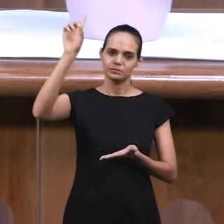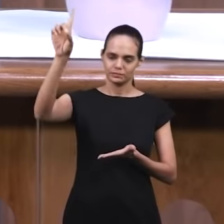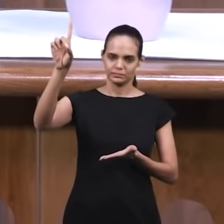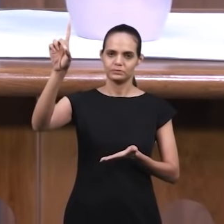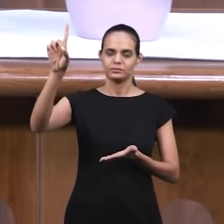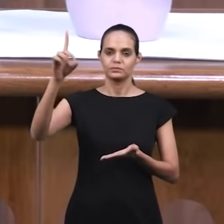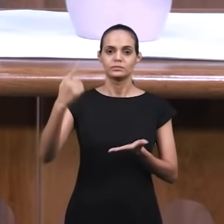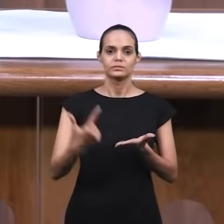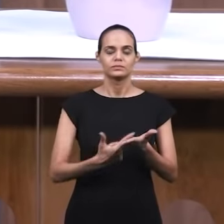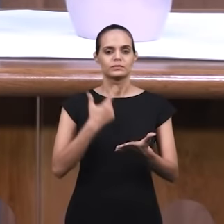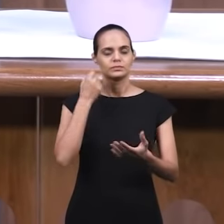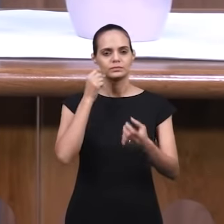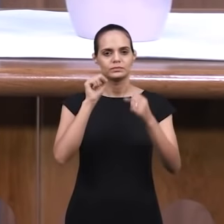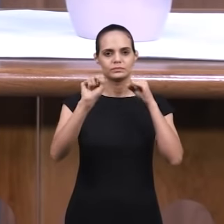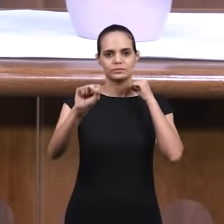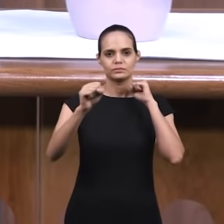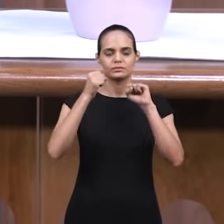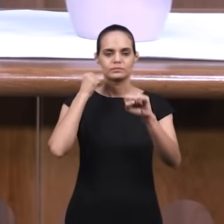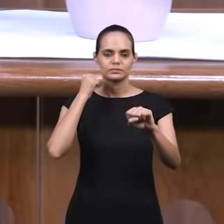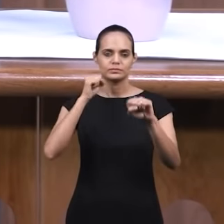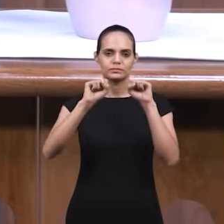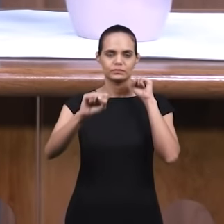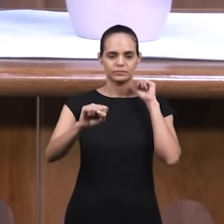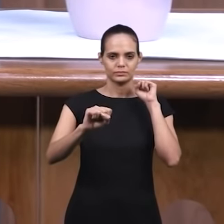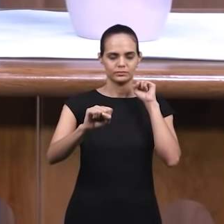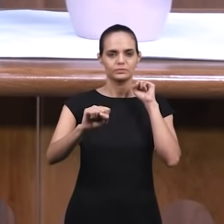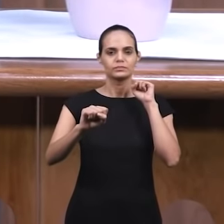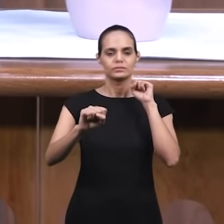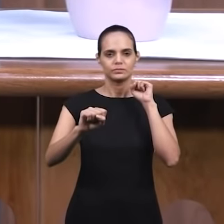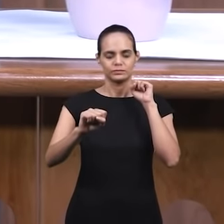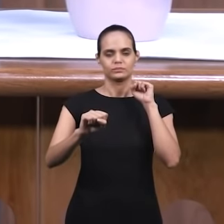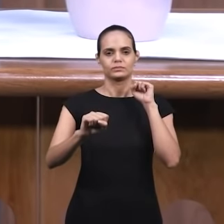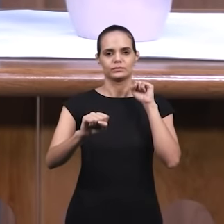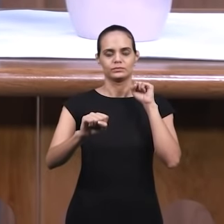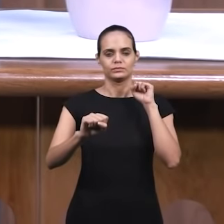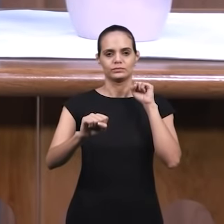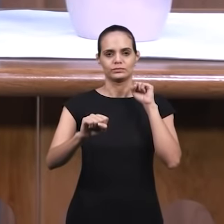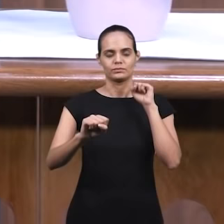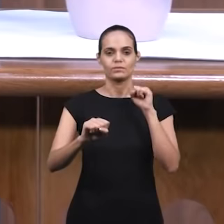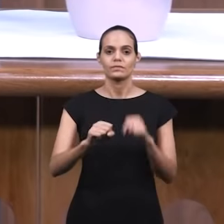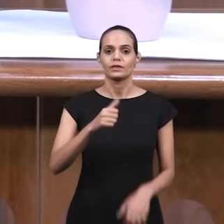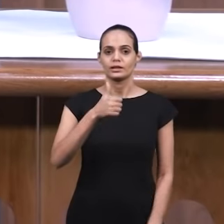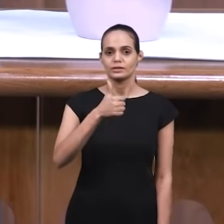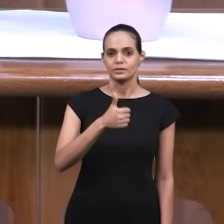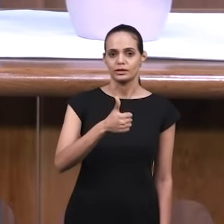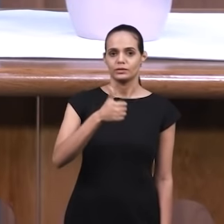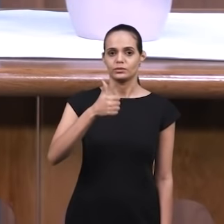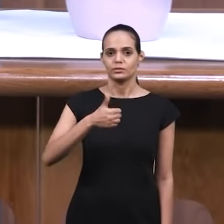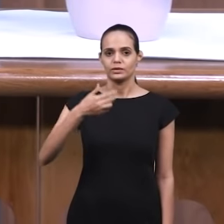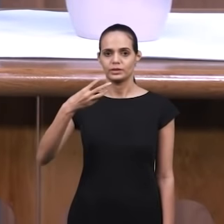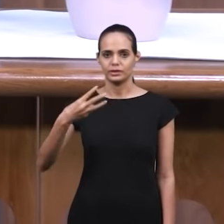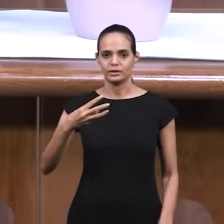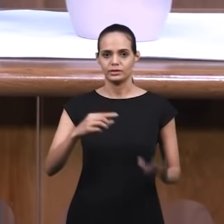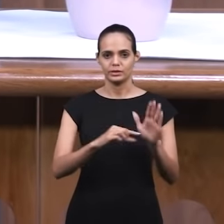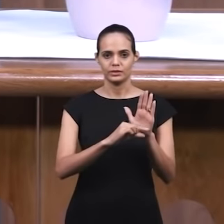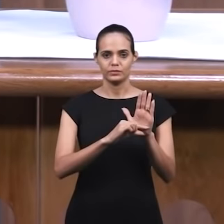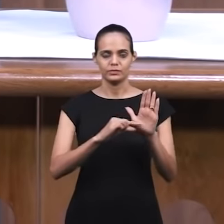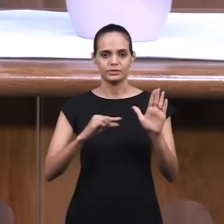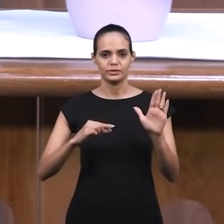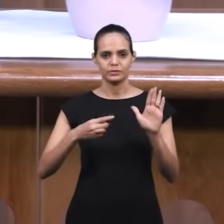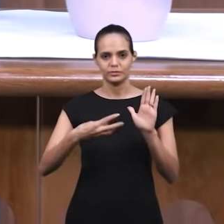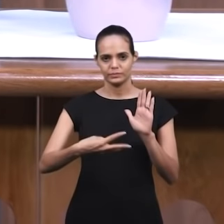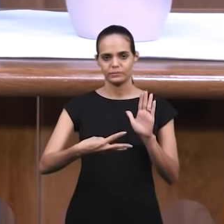que está no livro de Salmos, o livro de Salmos, capítulo 113, no versículo